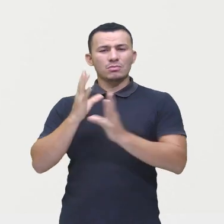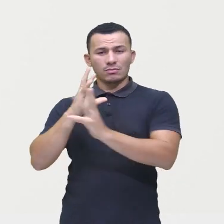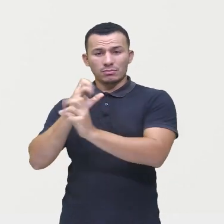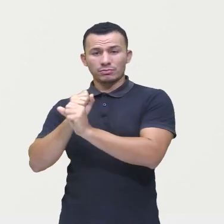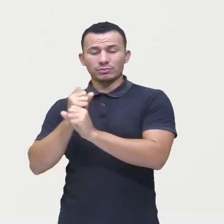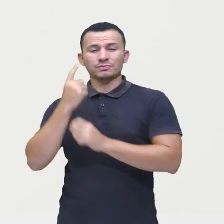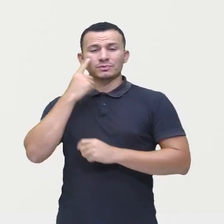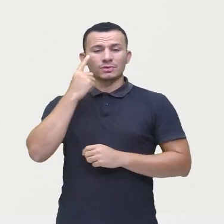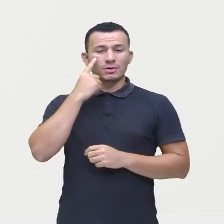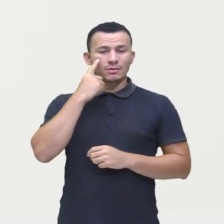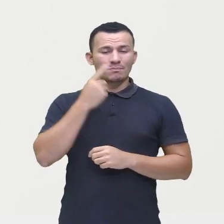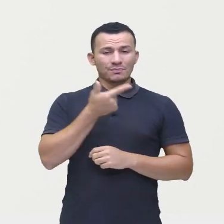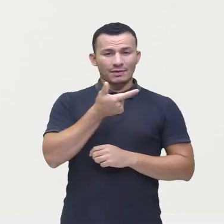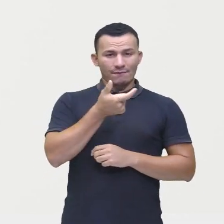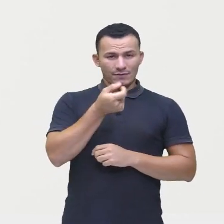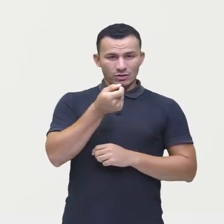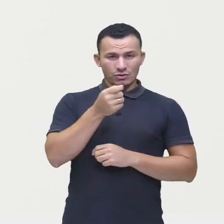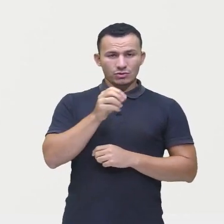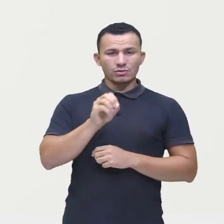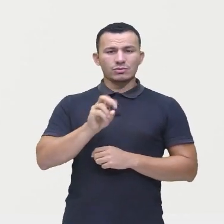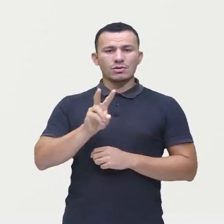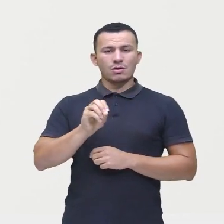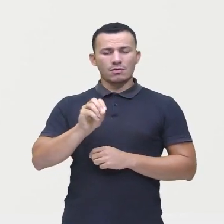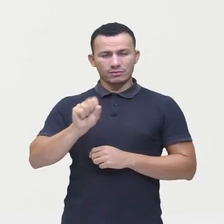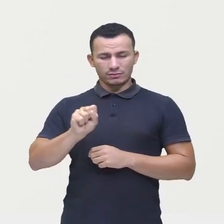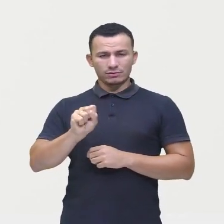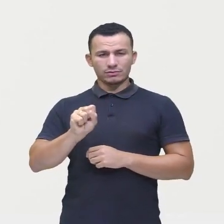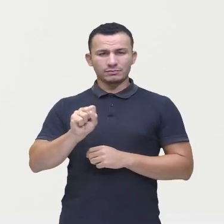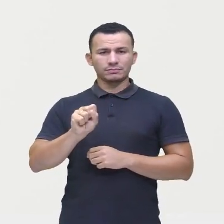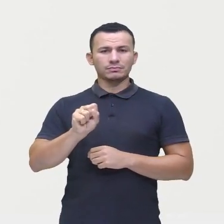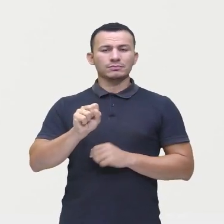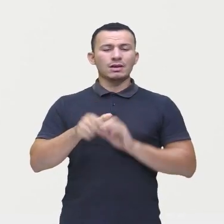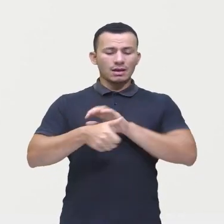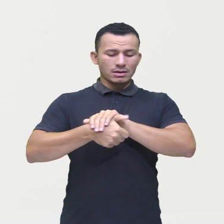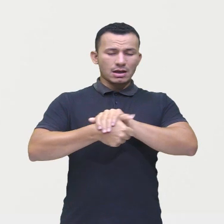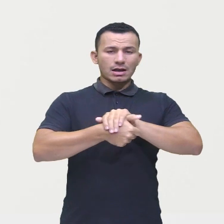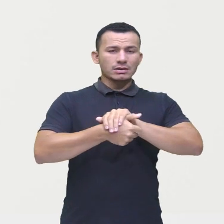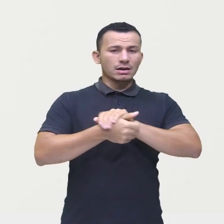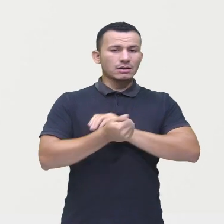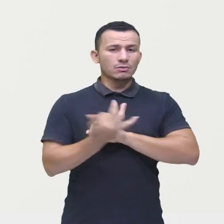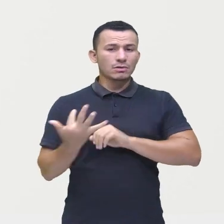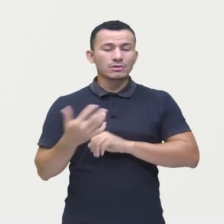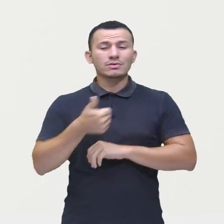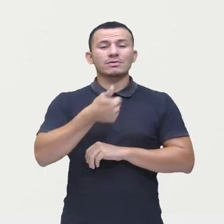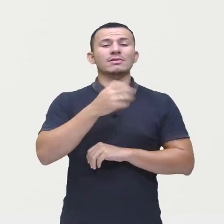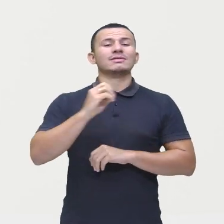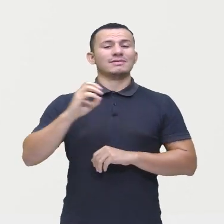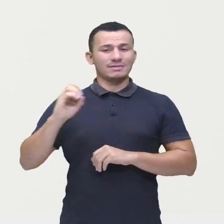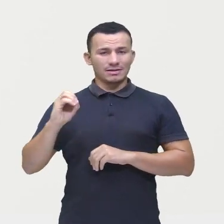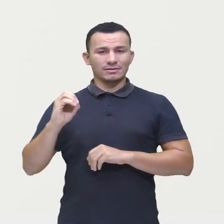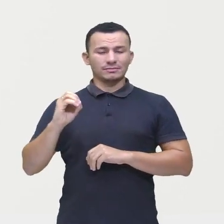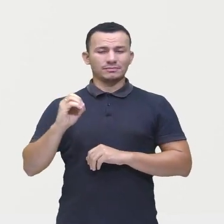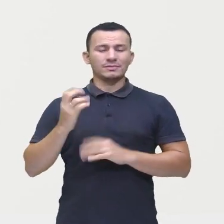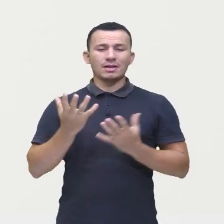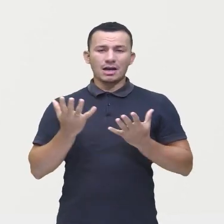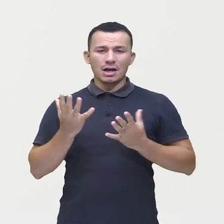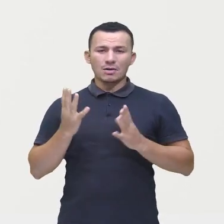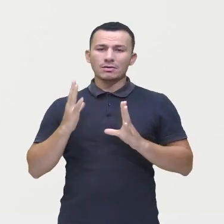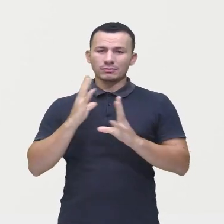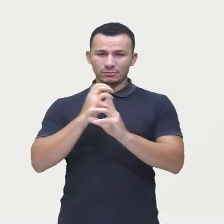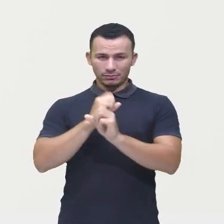ovos, cada um põe, né? E eu tenho 100 tracajás. Muito bem, então vamos lá. Então eu tenho